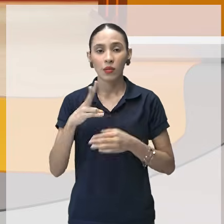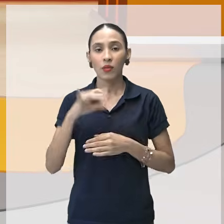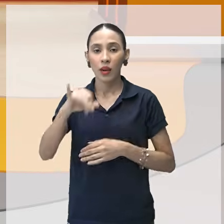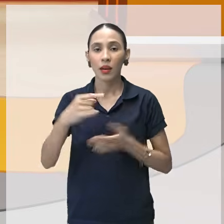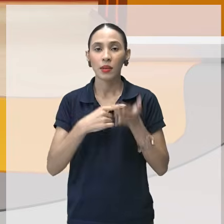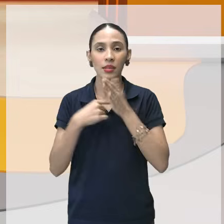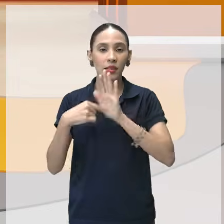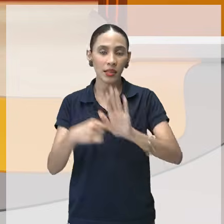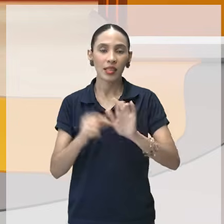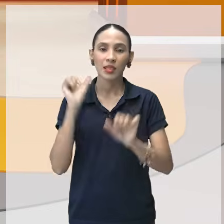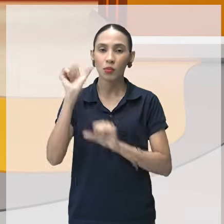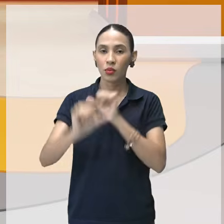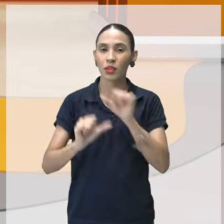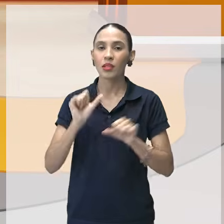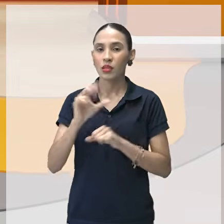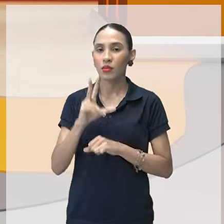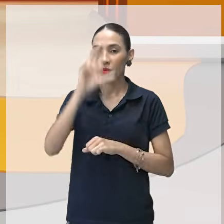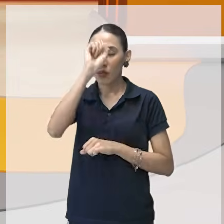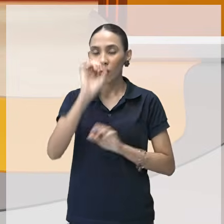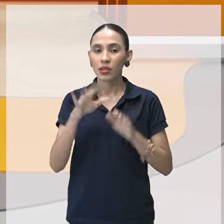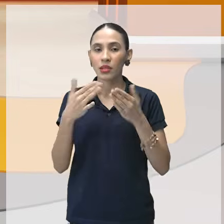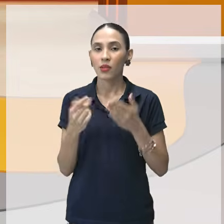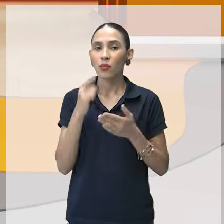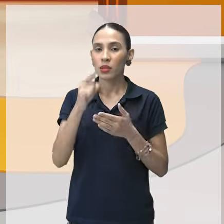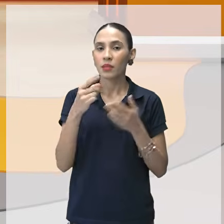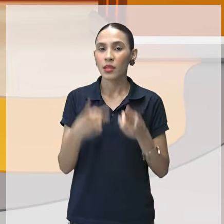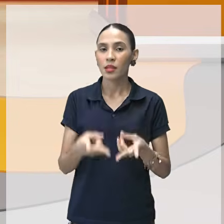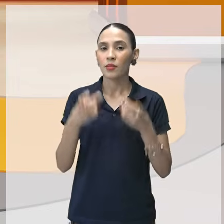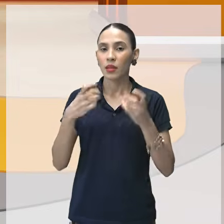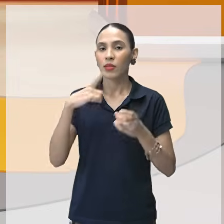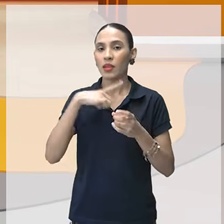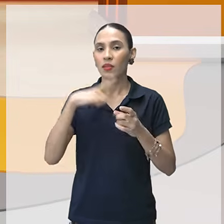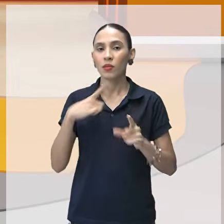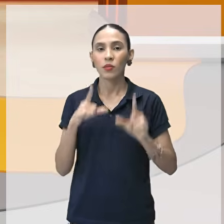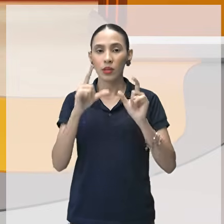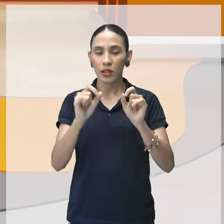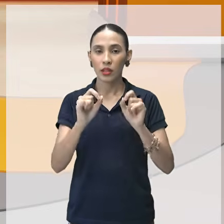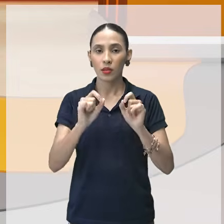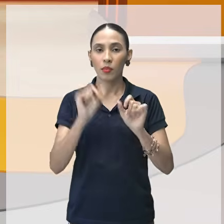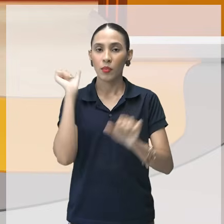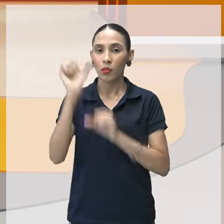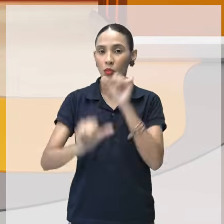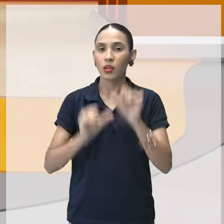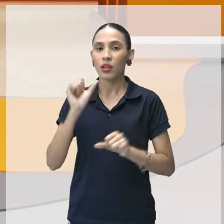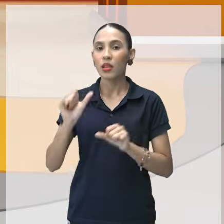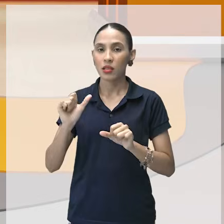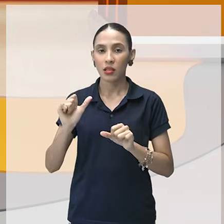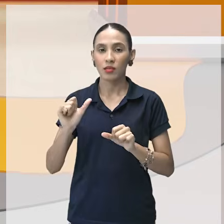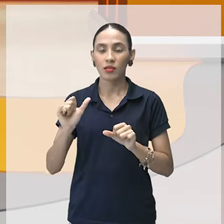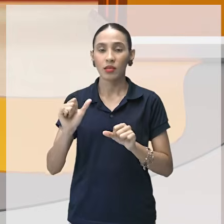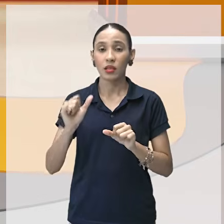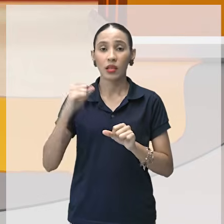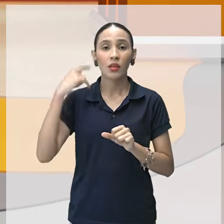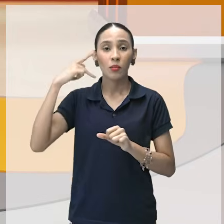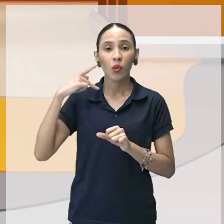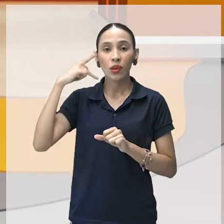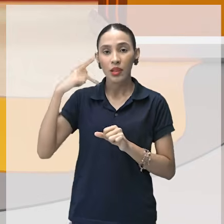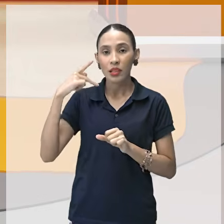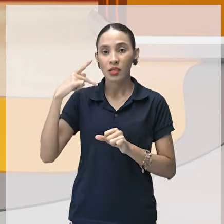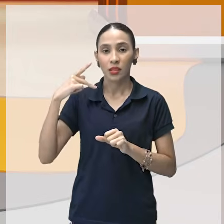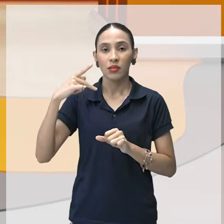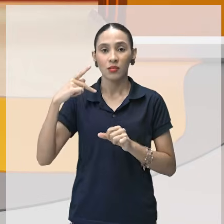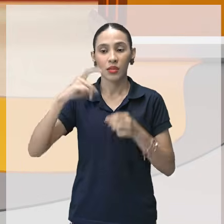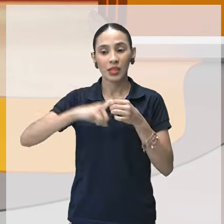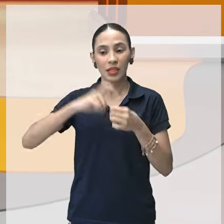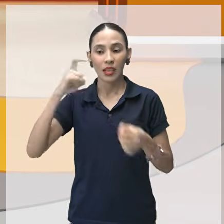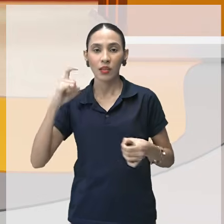vai trazer essas transformações. Então, vocês observaram que teve justamente uma transformação tanto na questão política, certo?